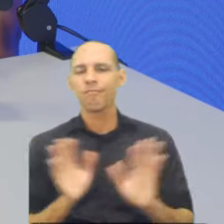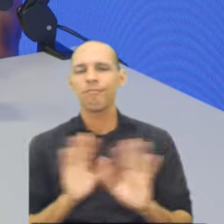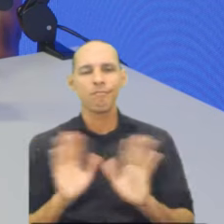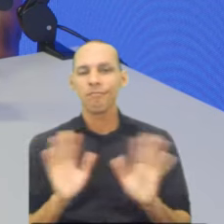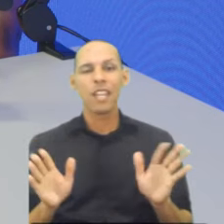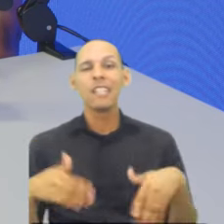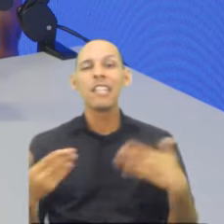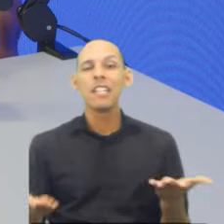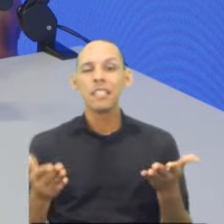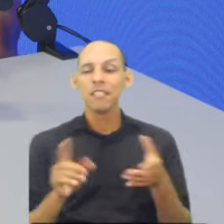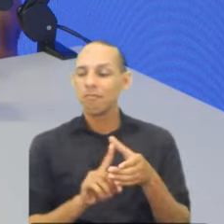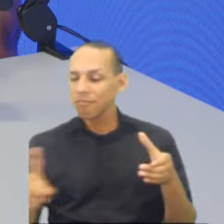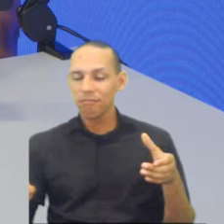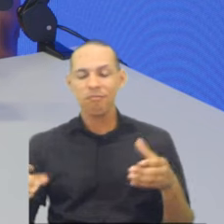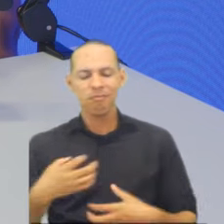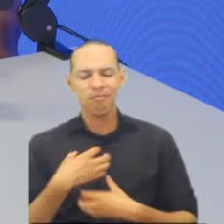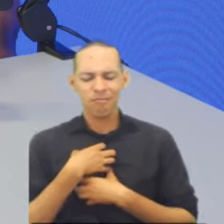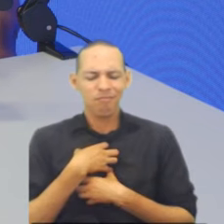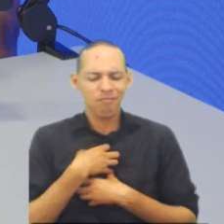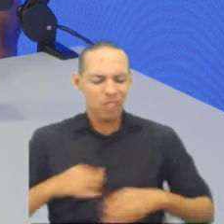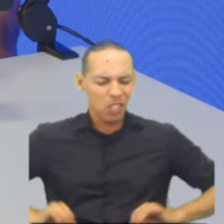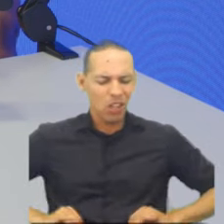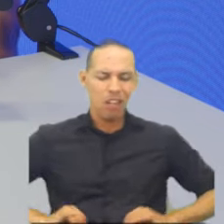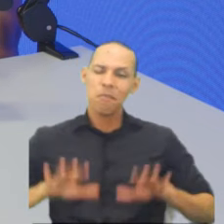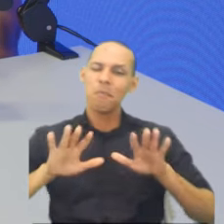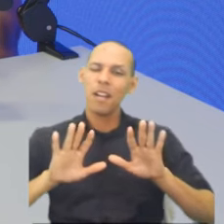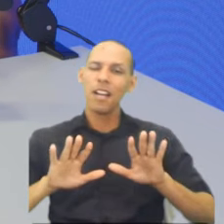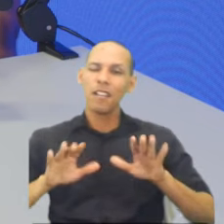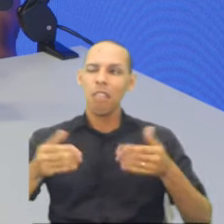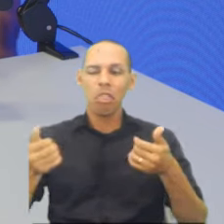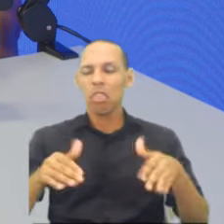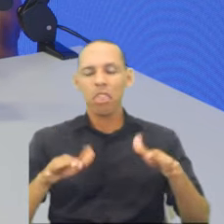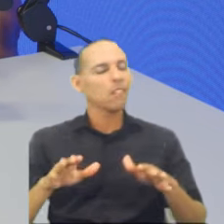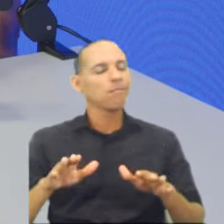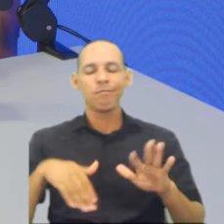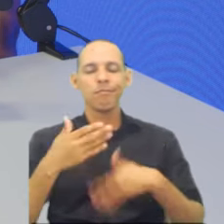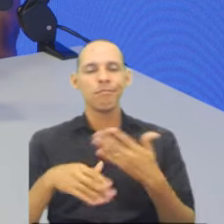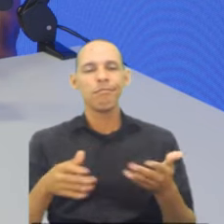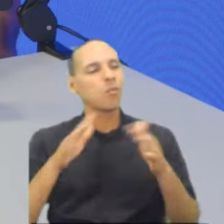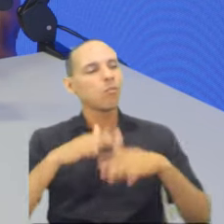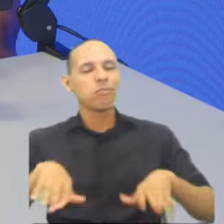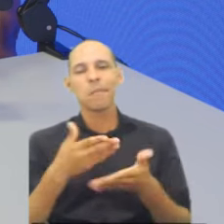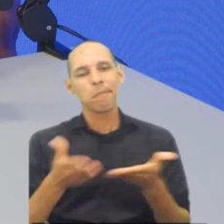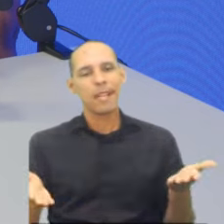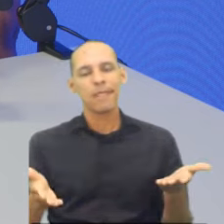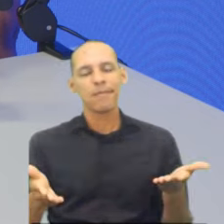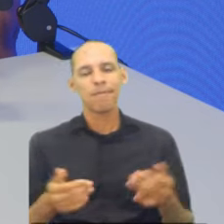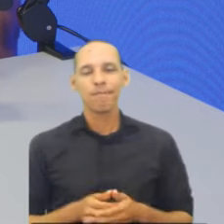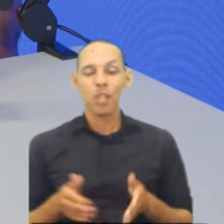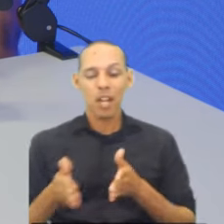e e negligencia situações de exclusão que no fim das contas todo mundo perde com isso né para mim o caminho são as